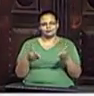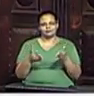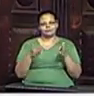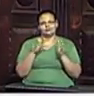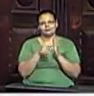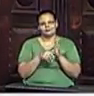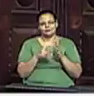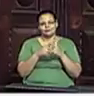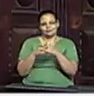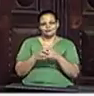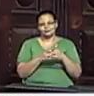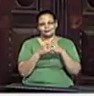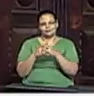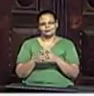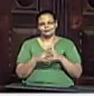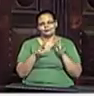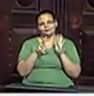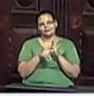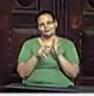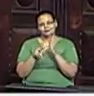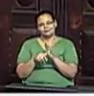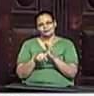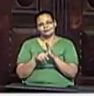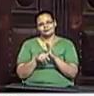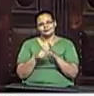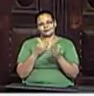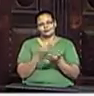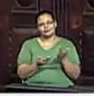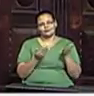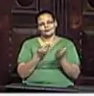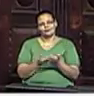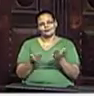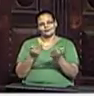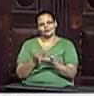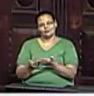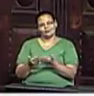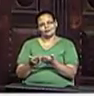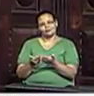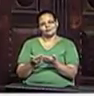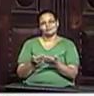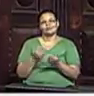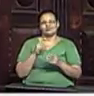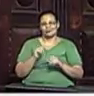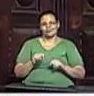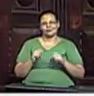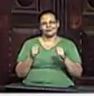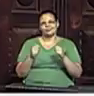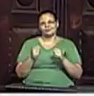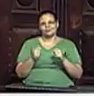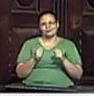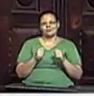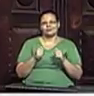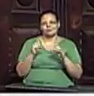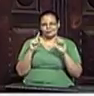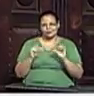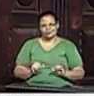de cargas. E a situação do roubo de cargas perdeu-se completamente o controle, os números